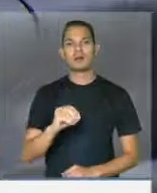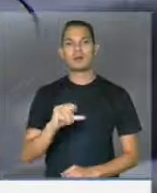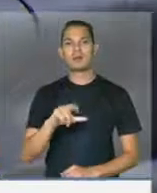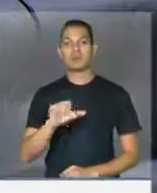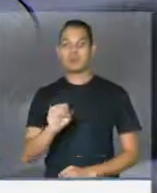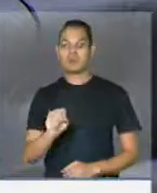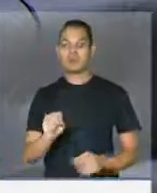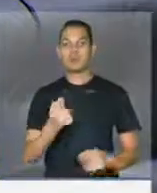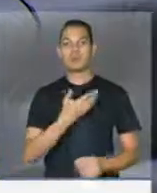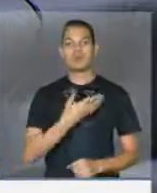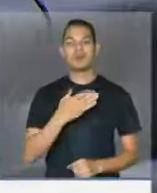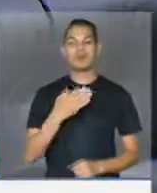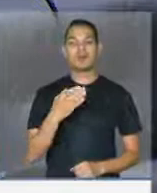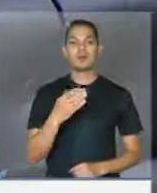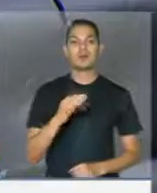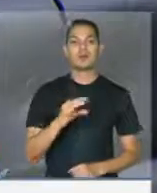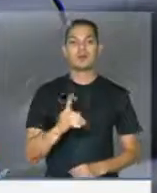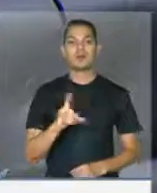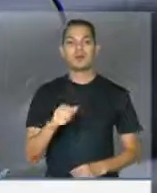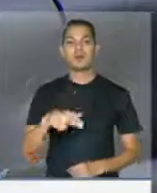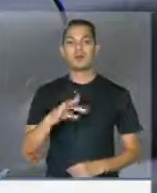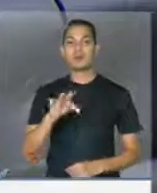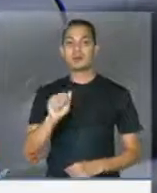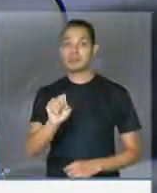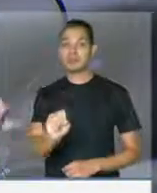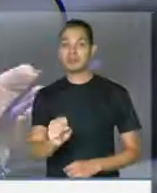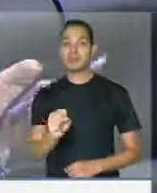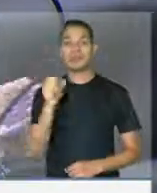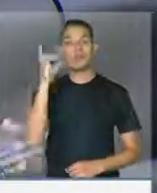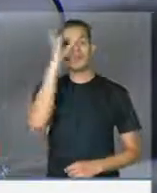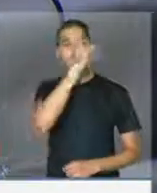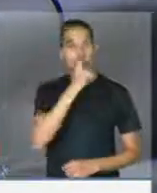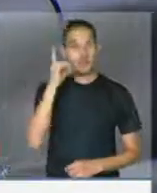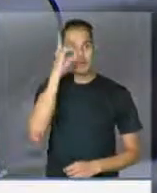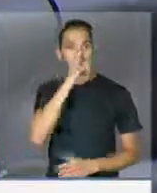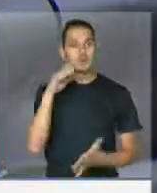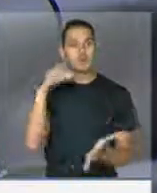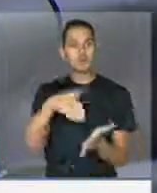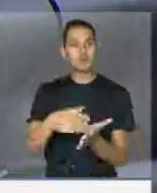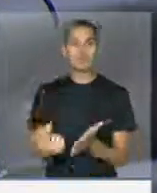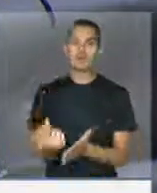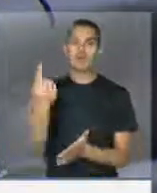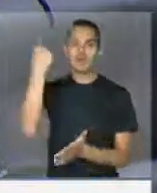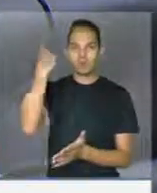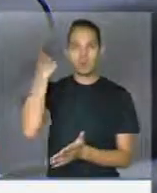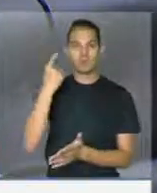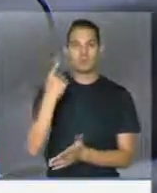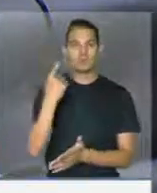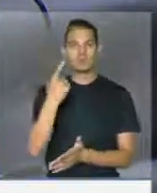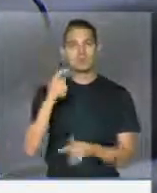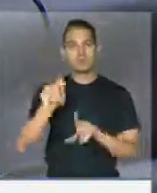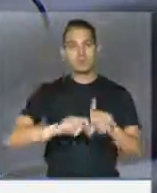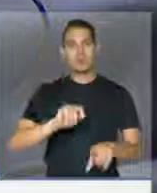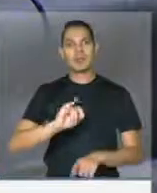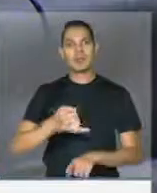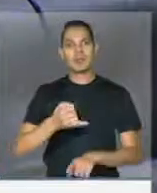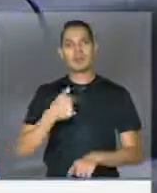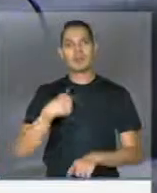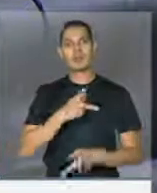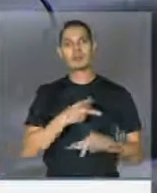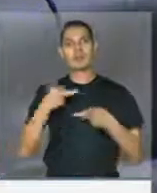Leandro Dantas, onde estive no domingo, no último domingo do mês de janeiro,